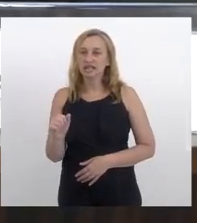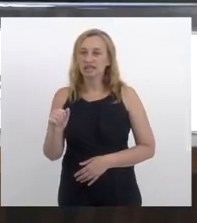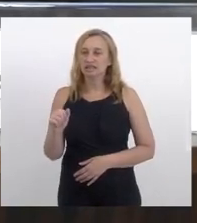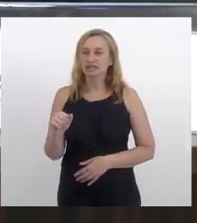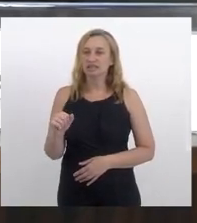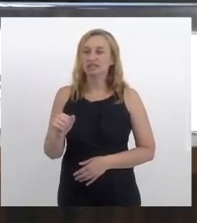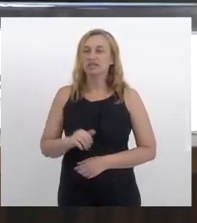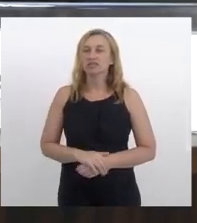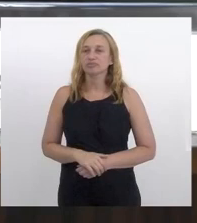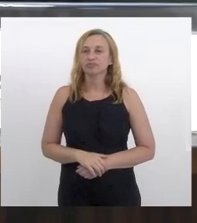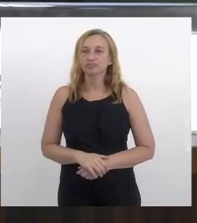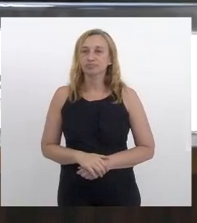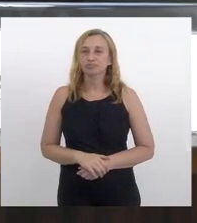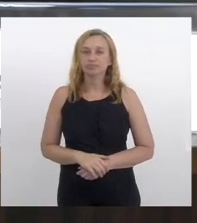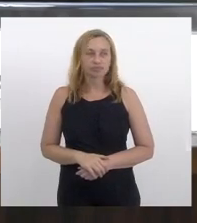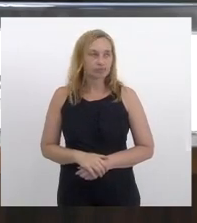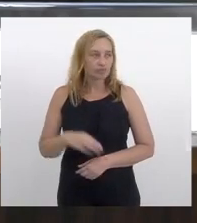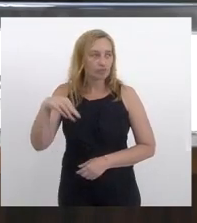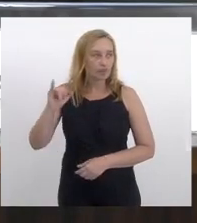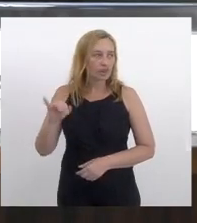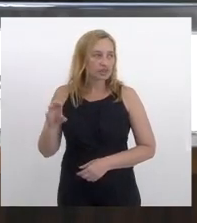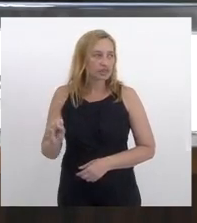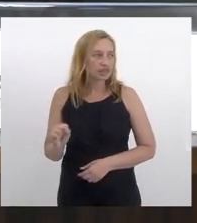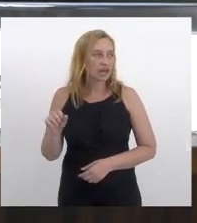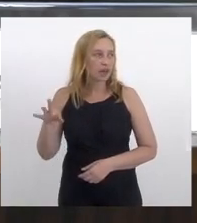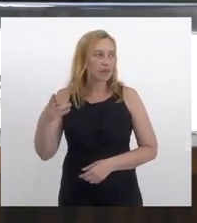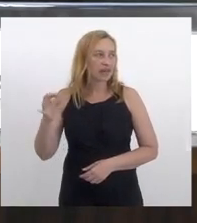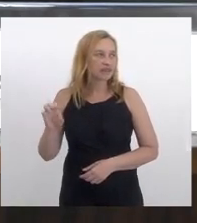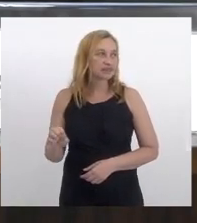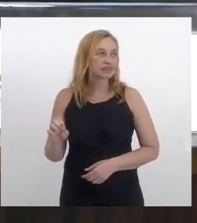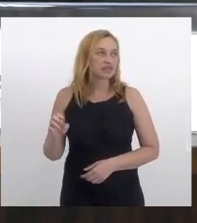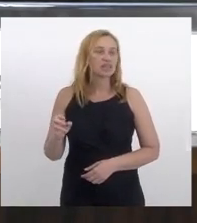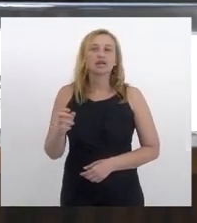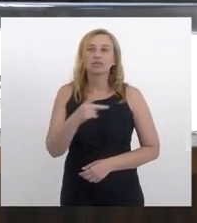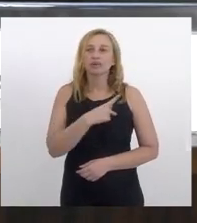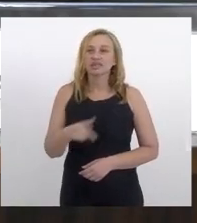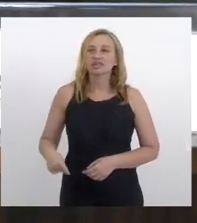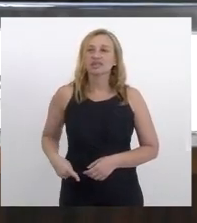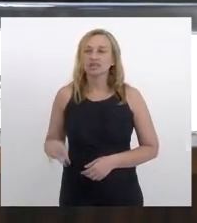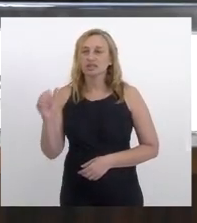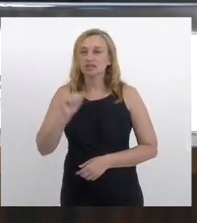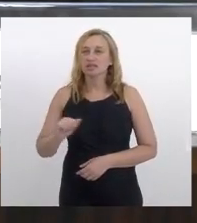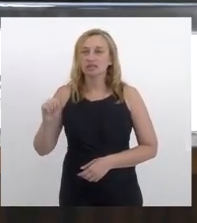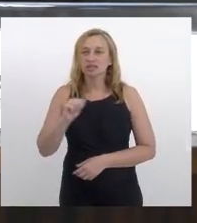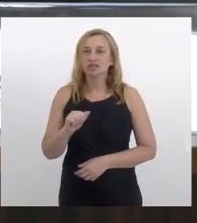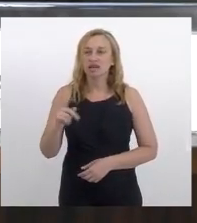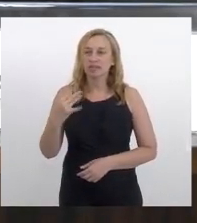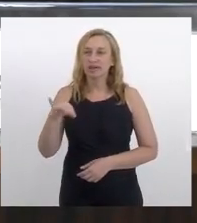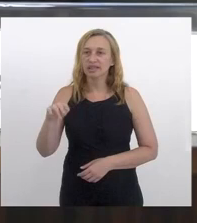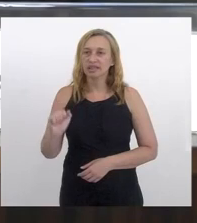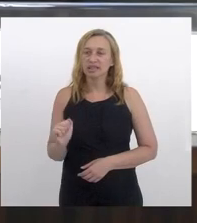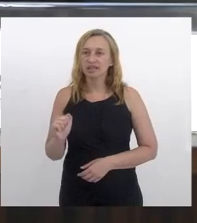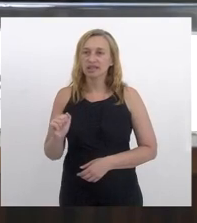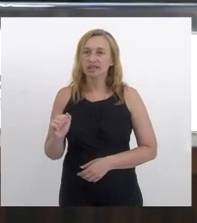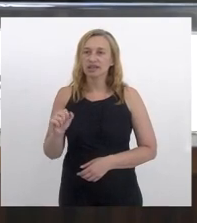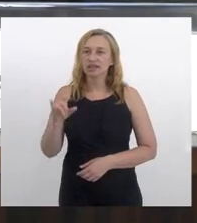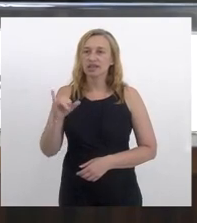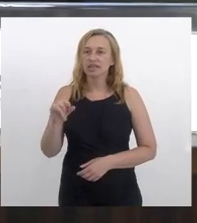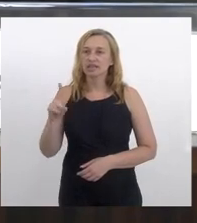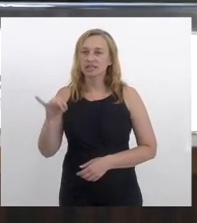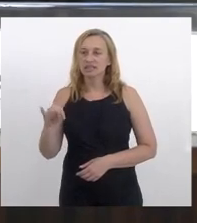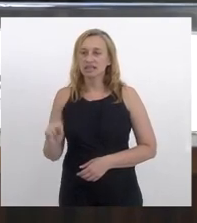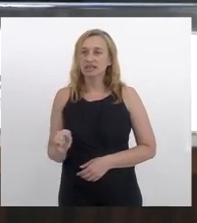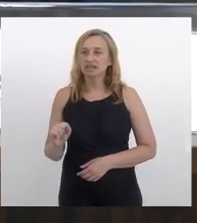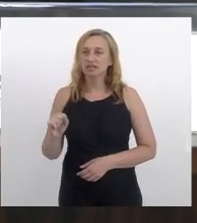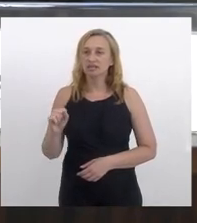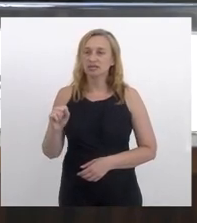Nascimento. Wassim Hamed Zafir, presidente da Associação Ahmadia do Islã no Brasil.